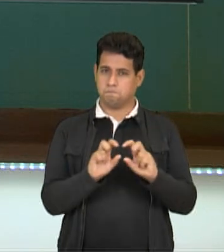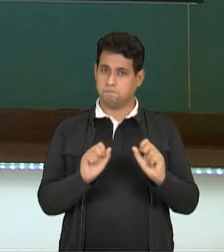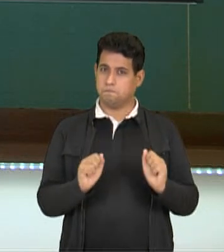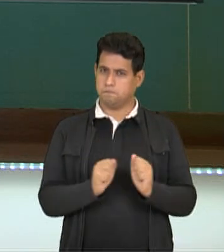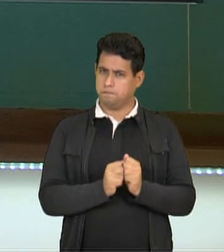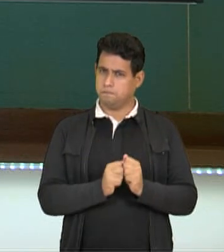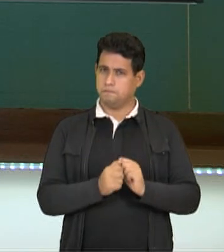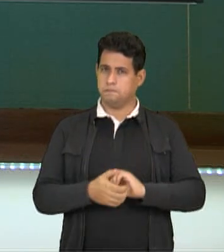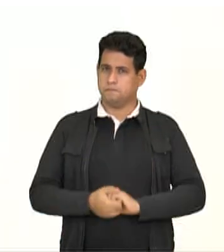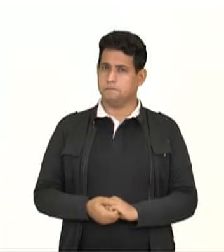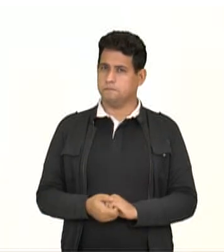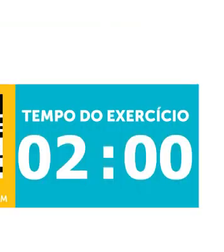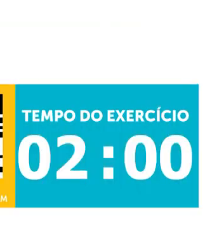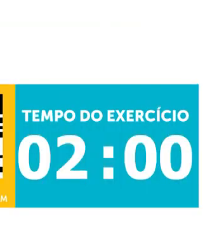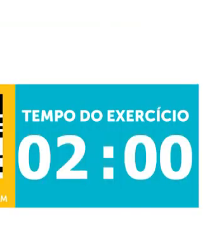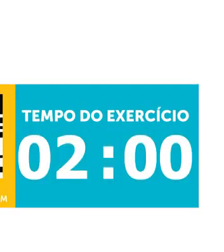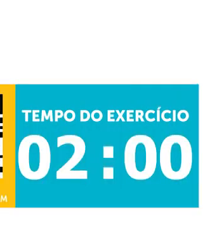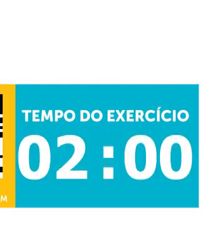deste trecho?